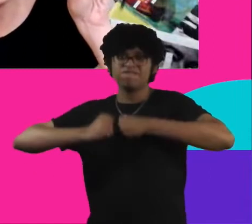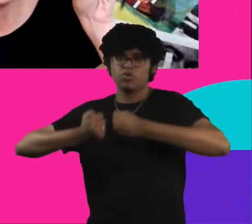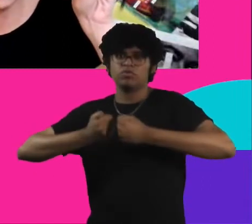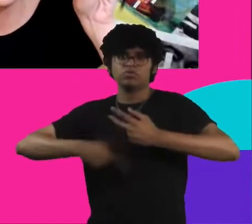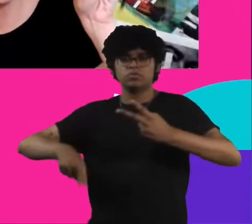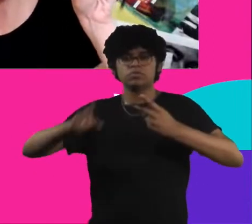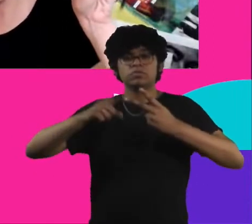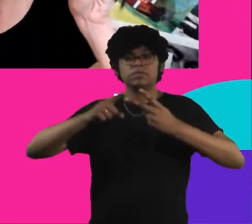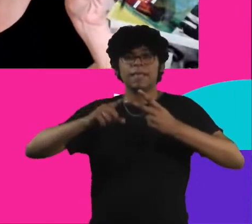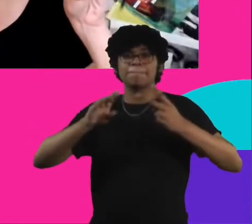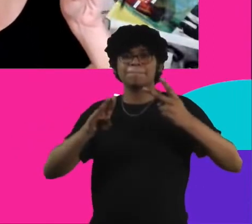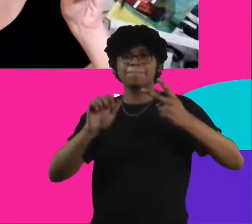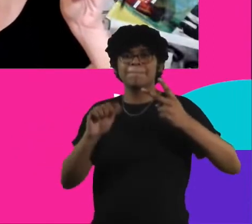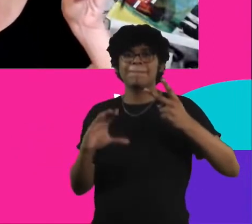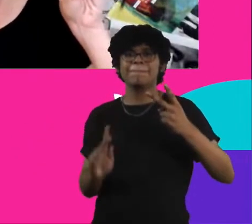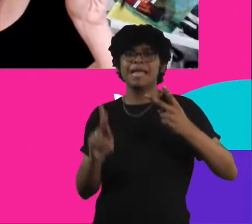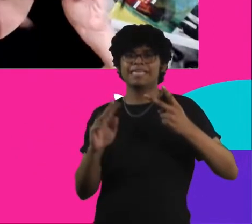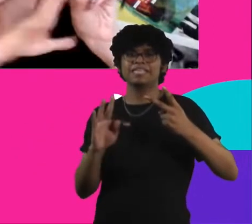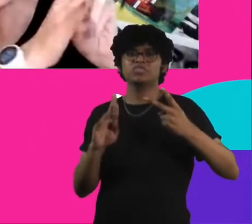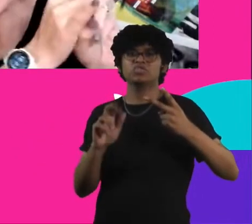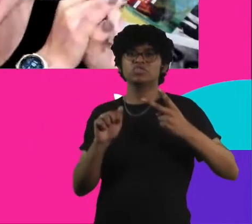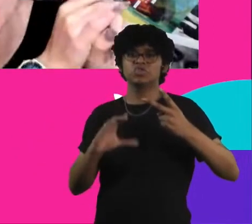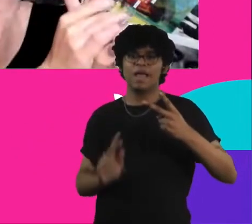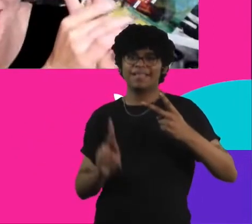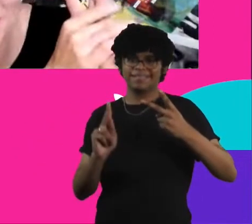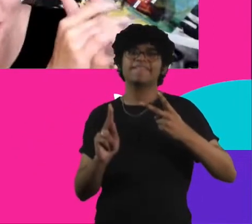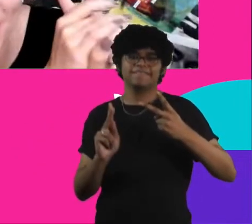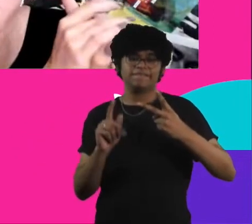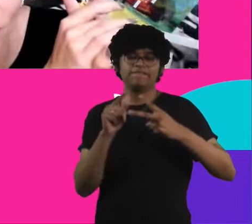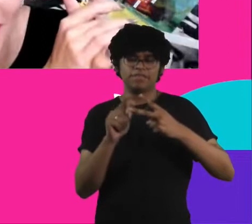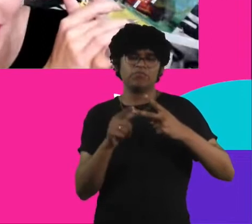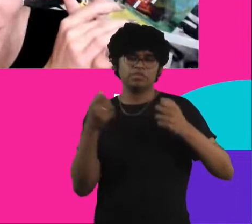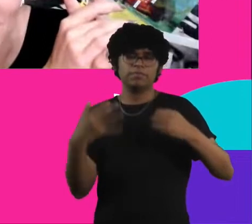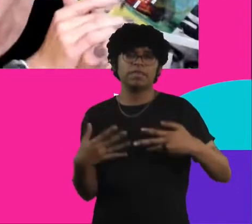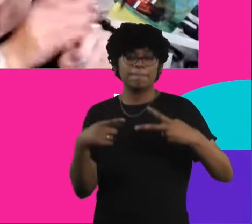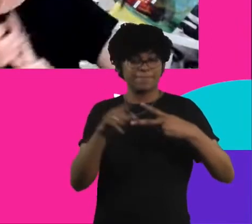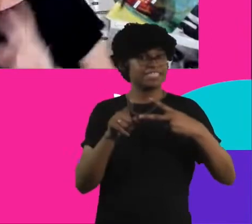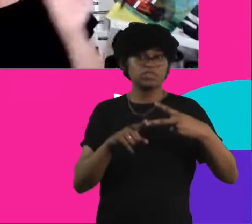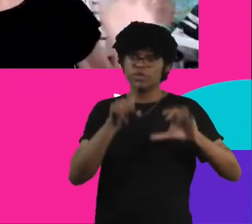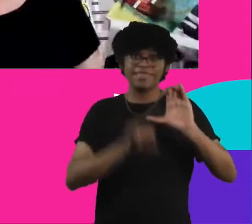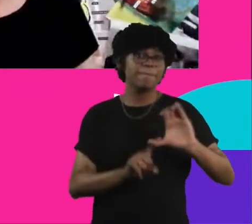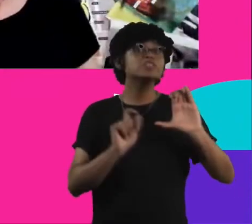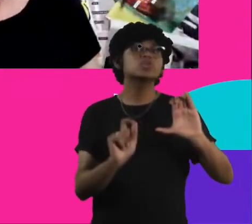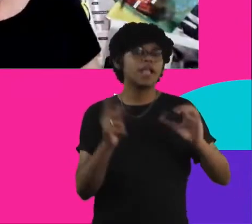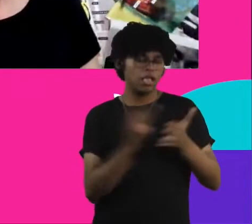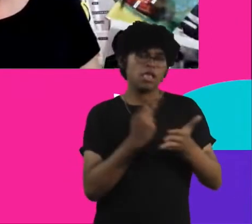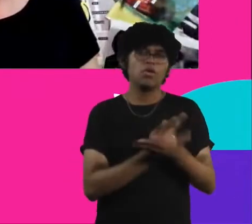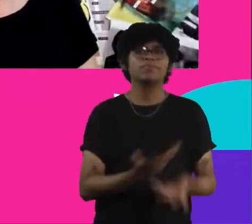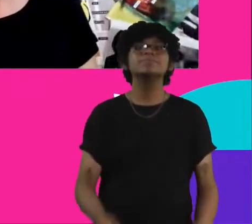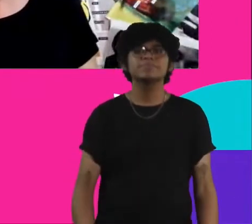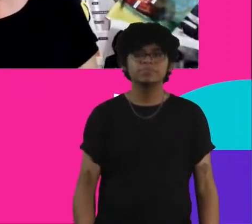a outra chama backtrack. Eu vou explicar de um jeito simples. Mas ambas estão cunhadas no erro, Vlad. Aprendizado